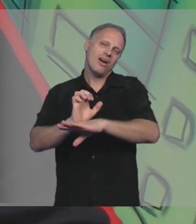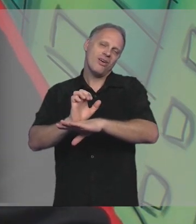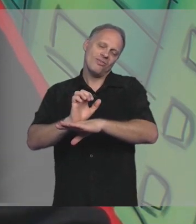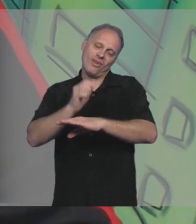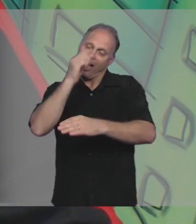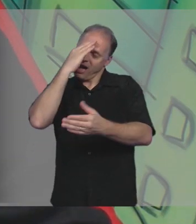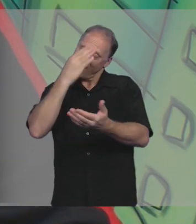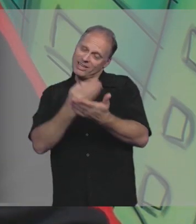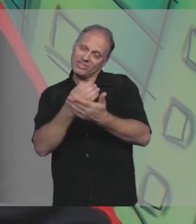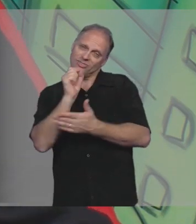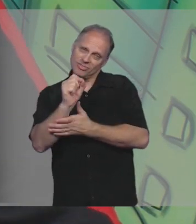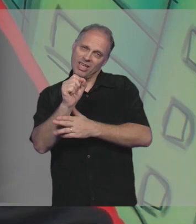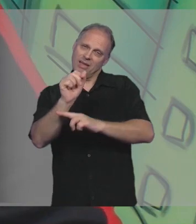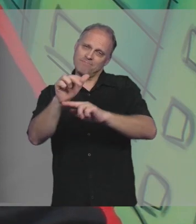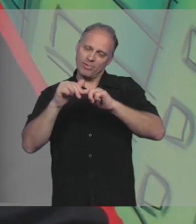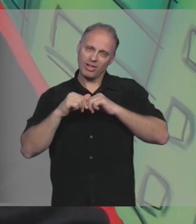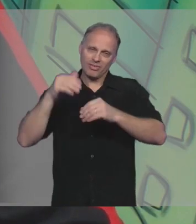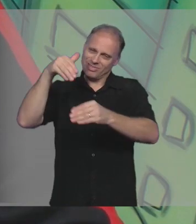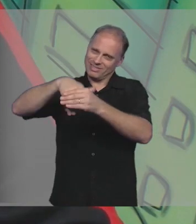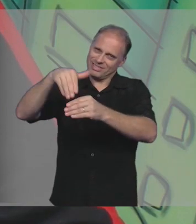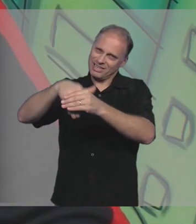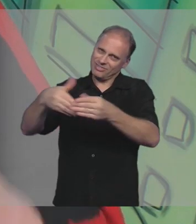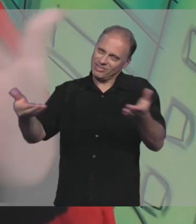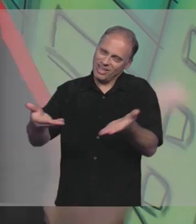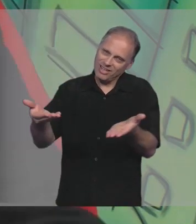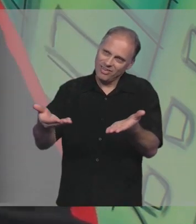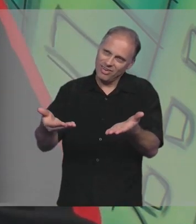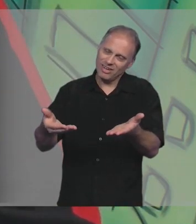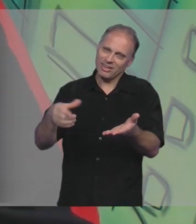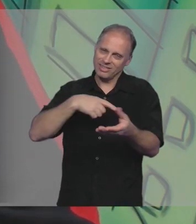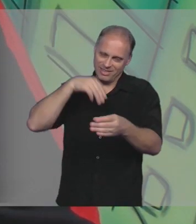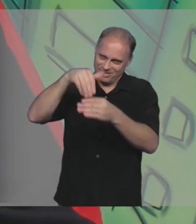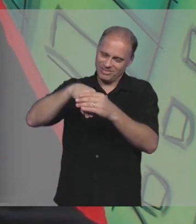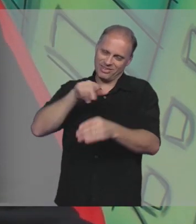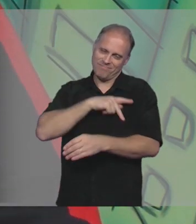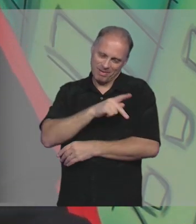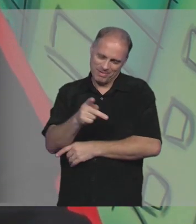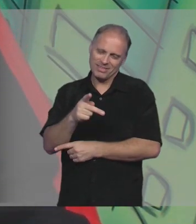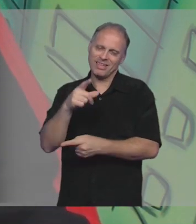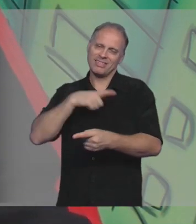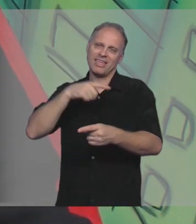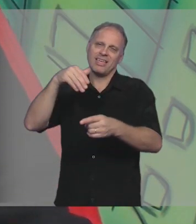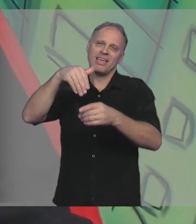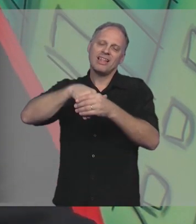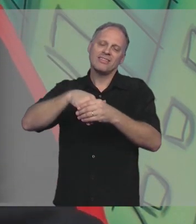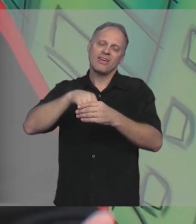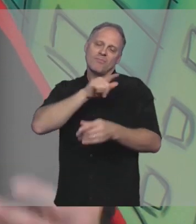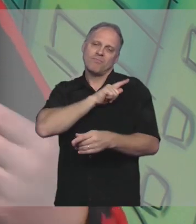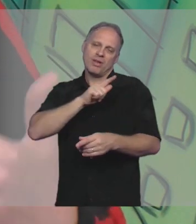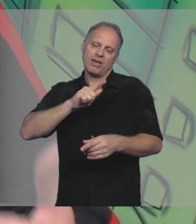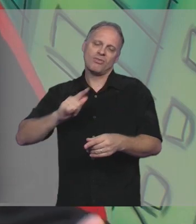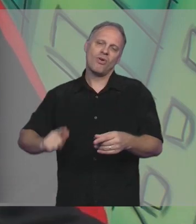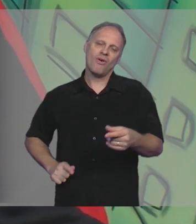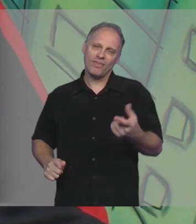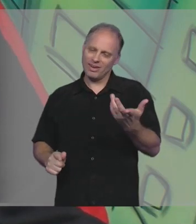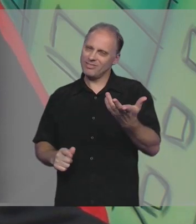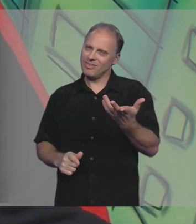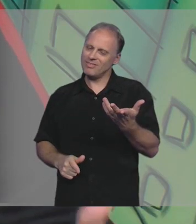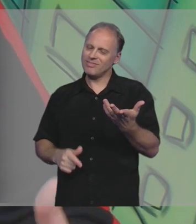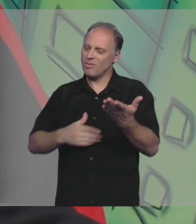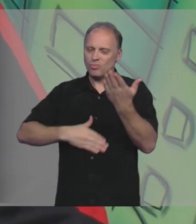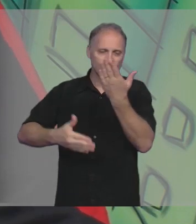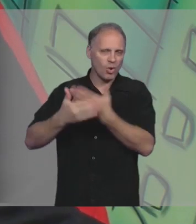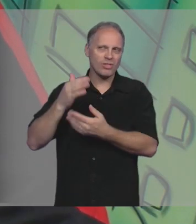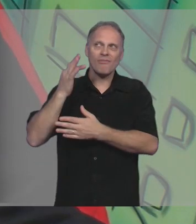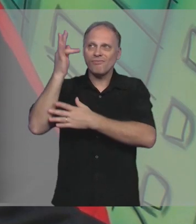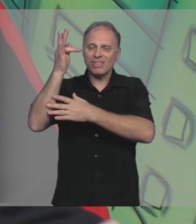eu acredito que em função das eleições desse ano, nós temos eleição para presidente, temos eleição para governador, então tanto a gestão federal